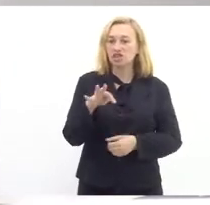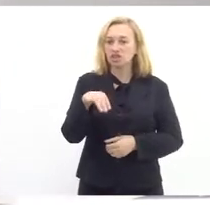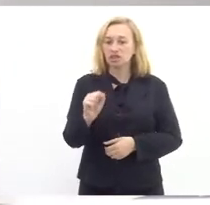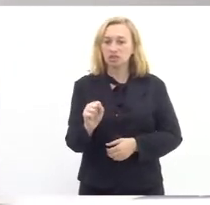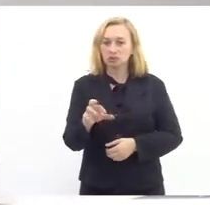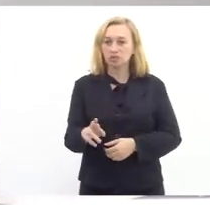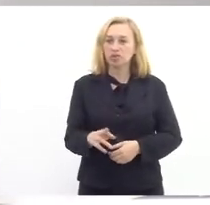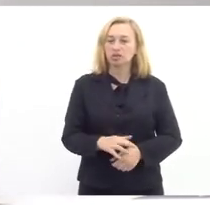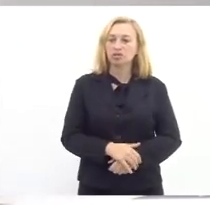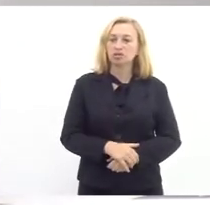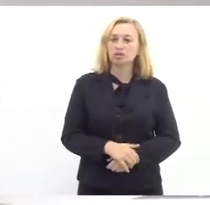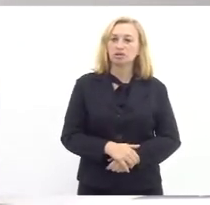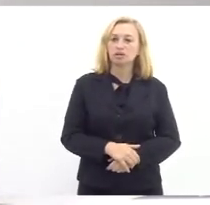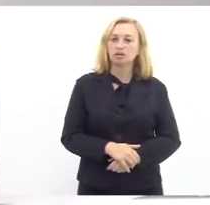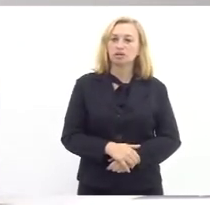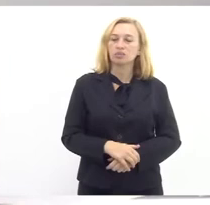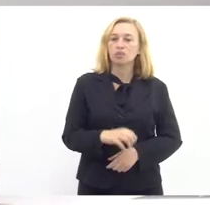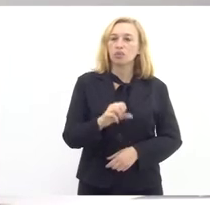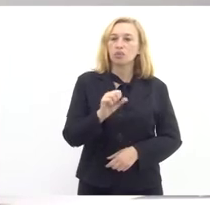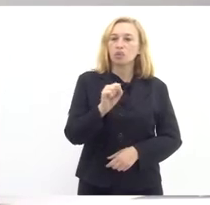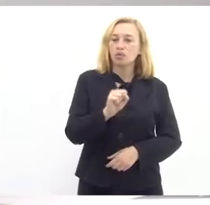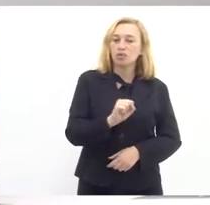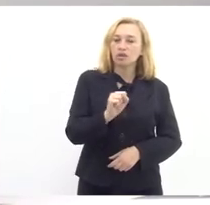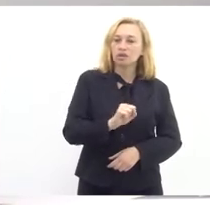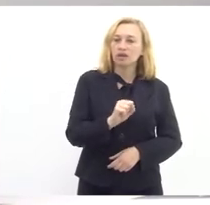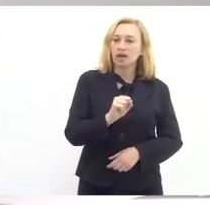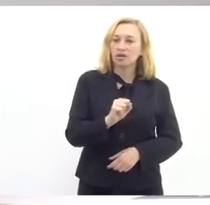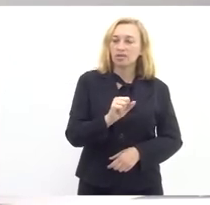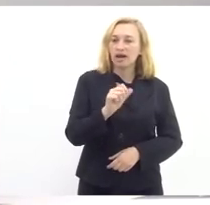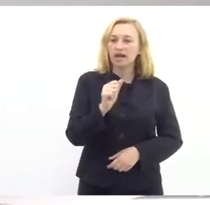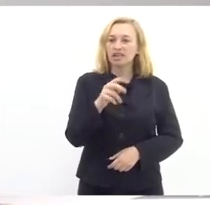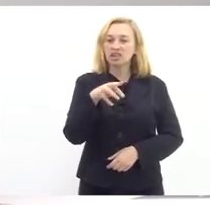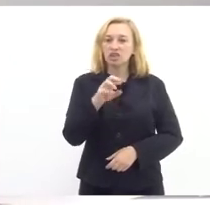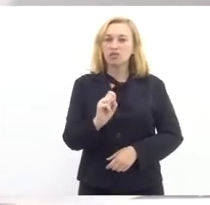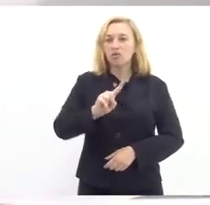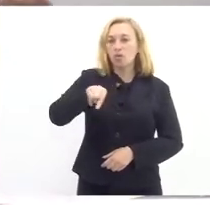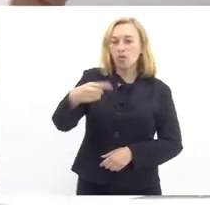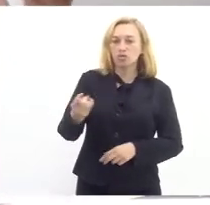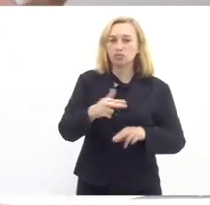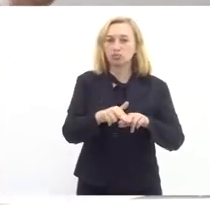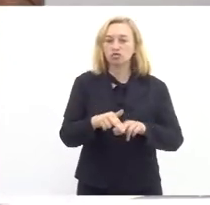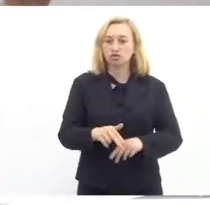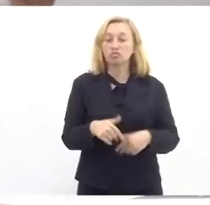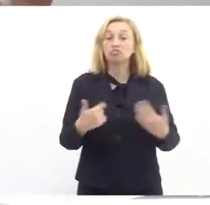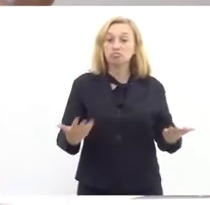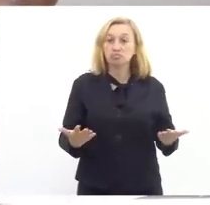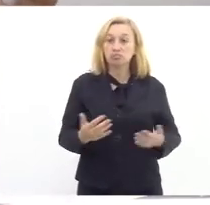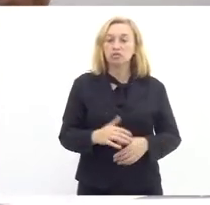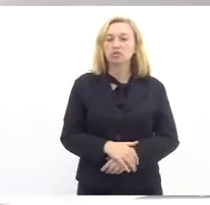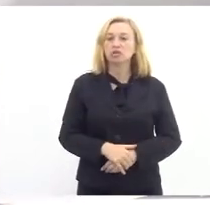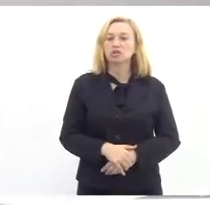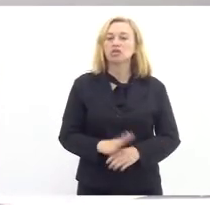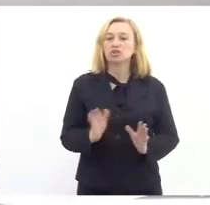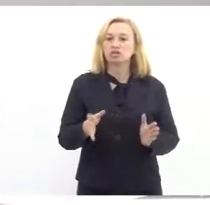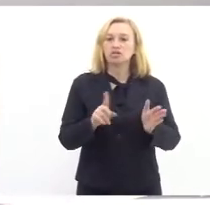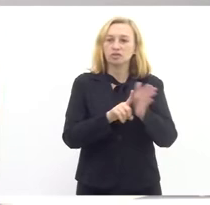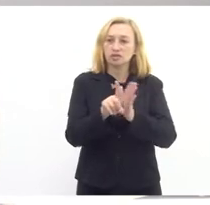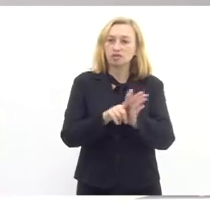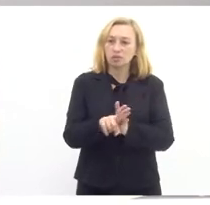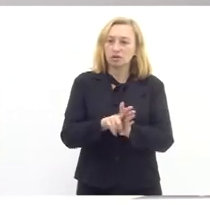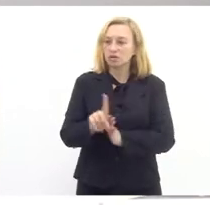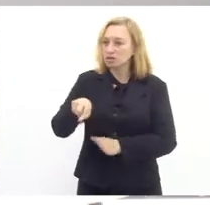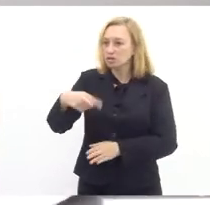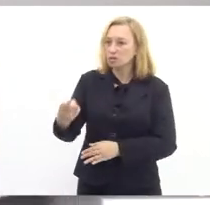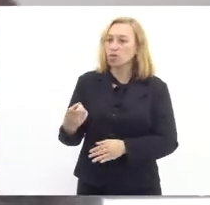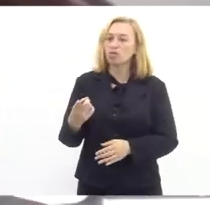aditivo, oitavo termo aditivo, ou foi levado em conta outras ponderações? Então, eu formulei as perguntas à Getransp, depois tem